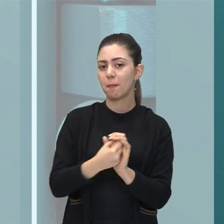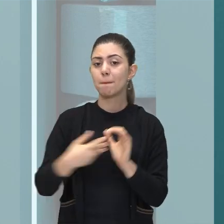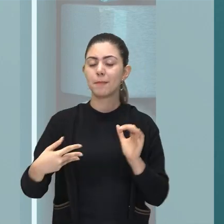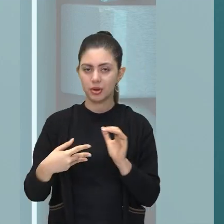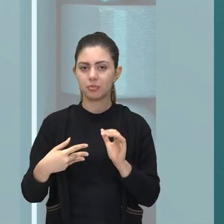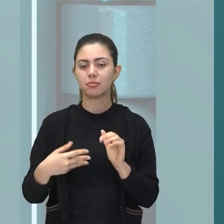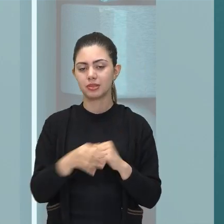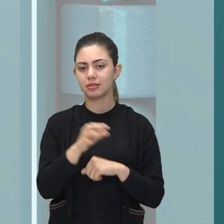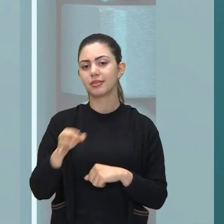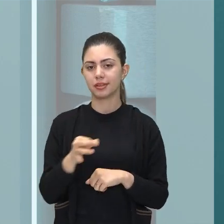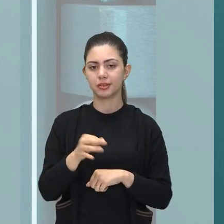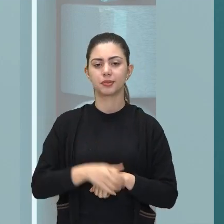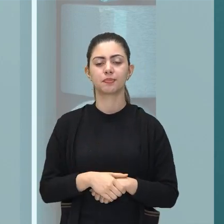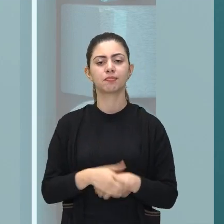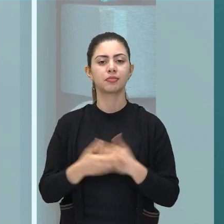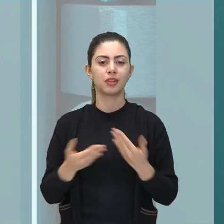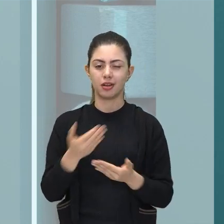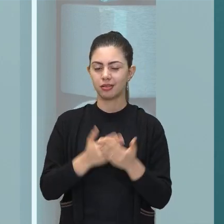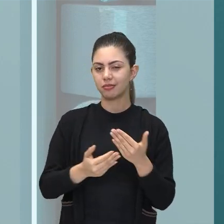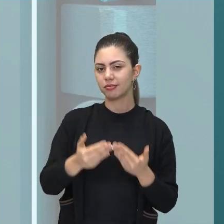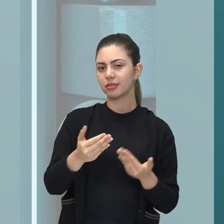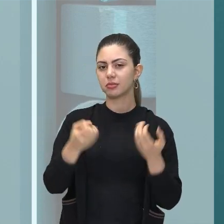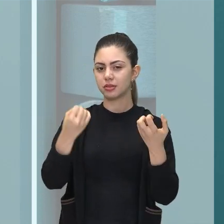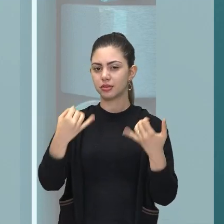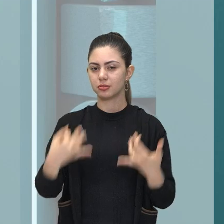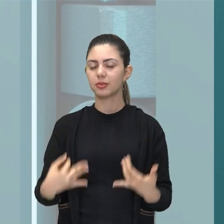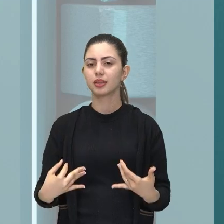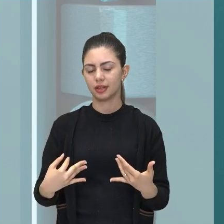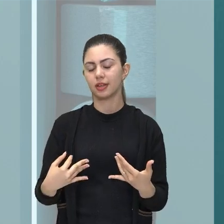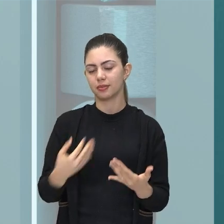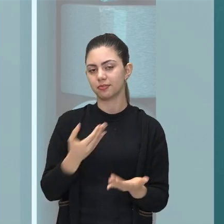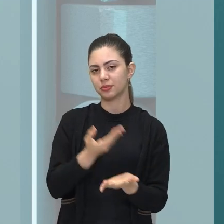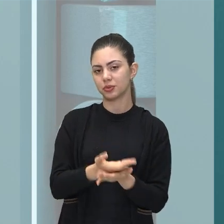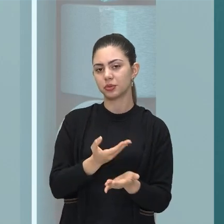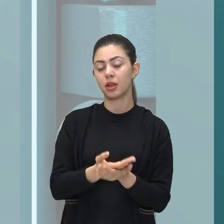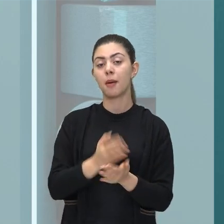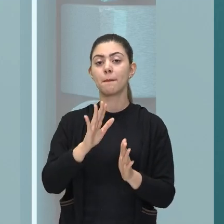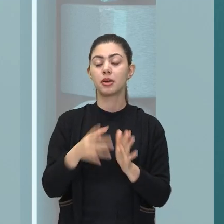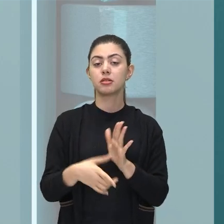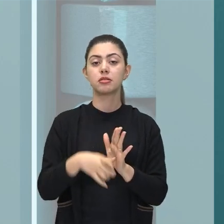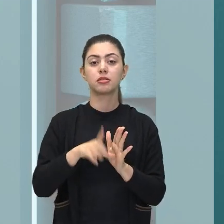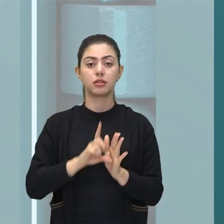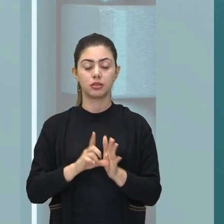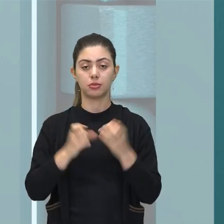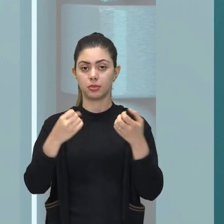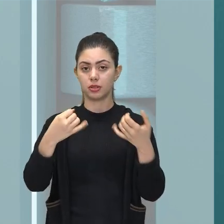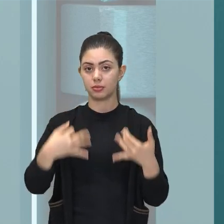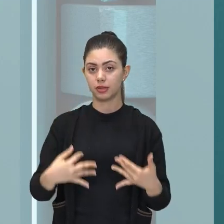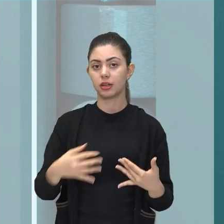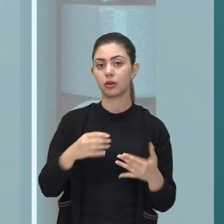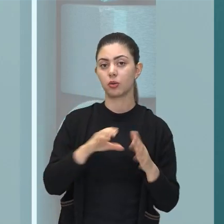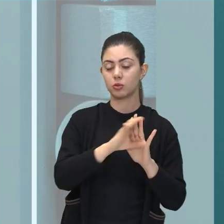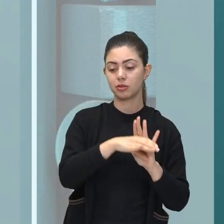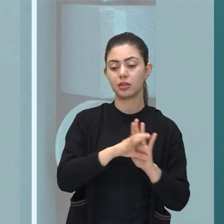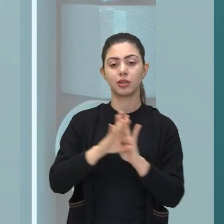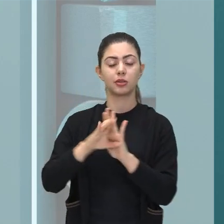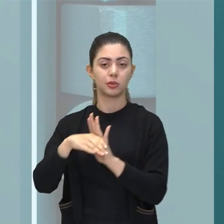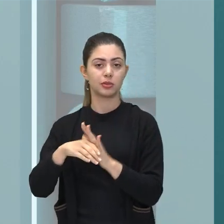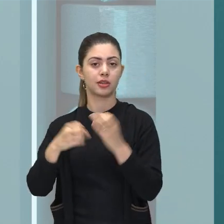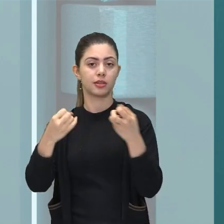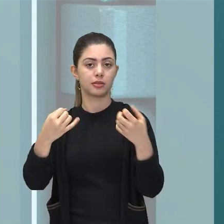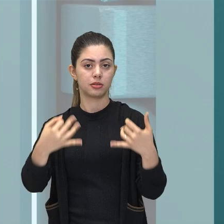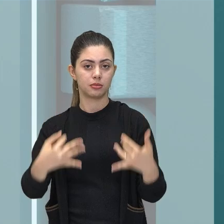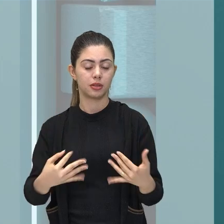faz parte. Mas a gente vai entender direitinho como isso funciona. Antes da gente começar a falar um pouquinho sobre esses conceitos, ou pensar